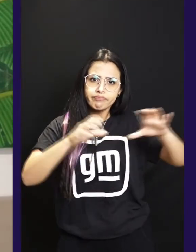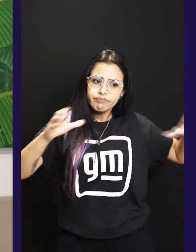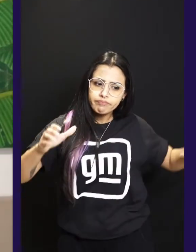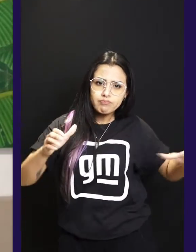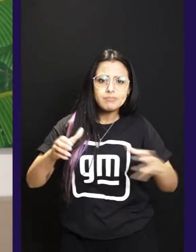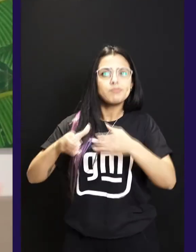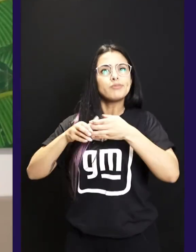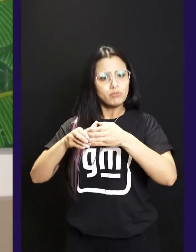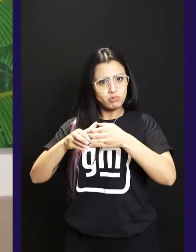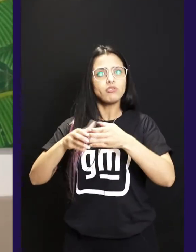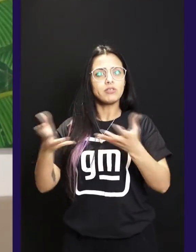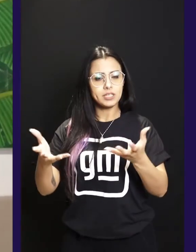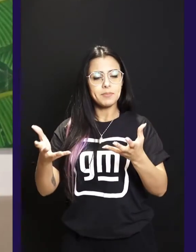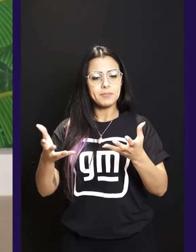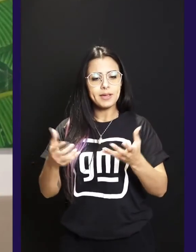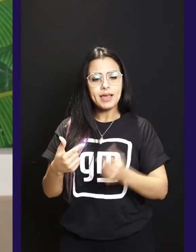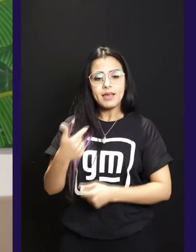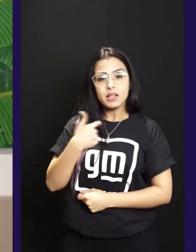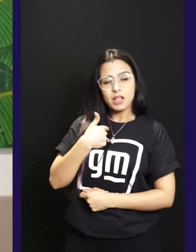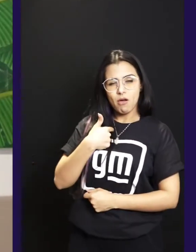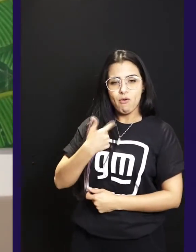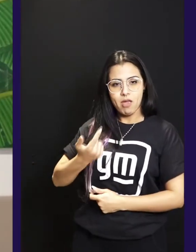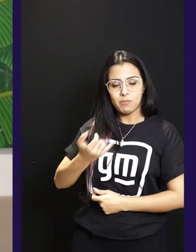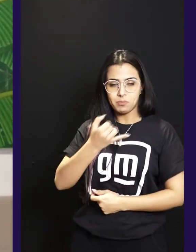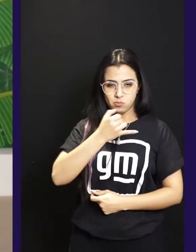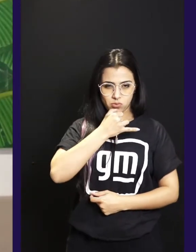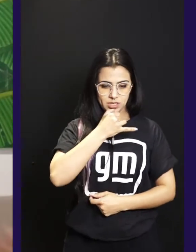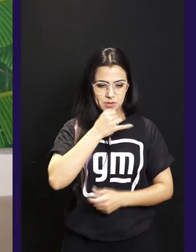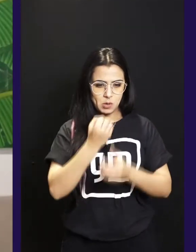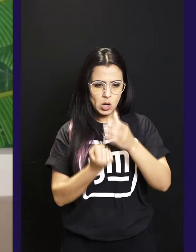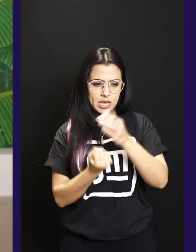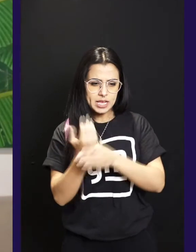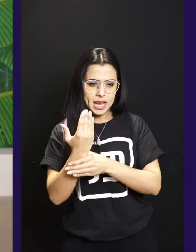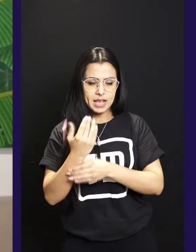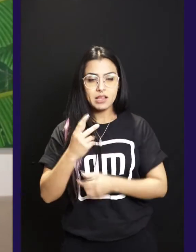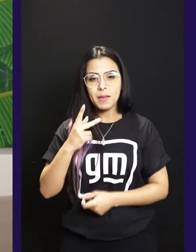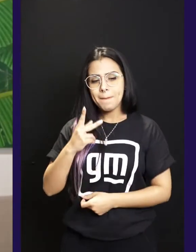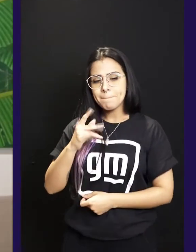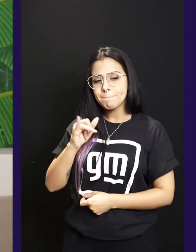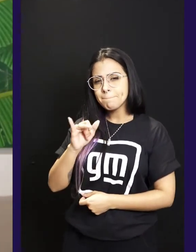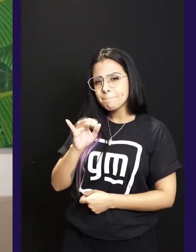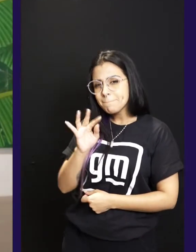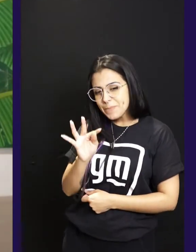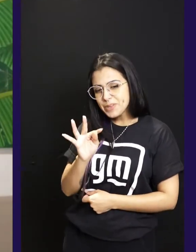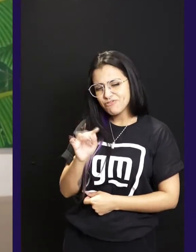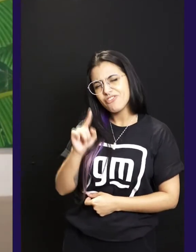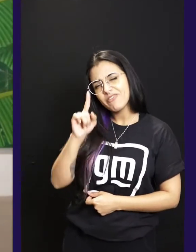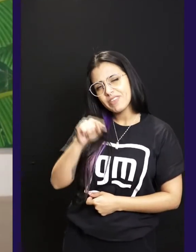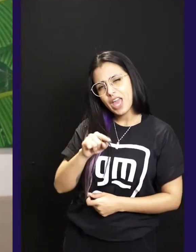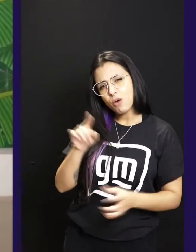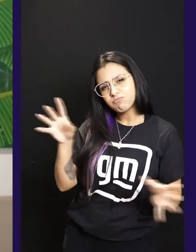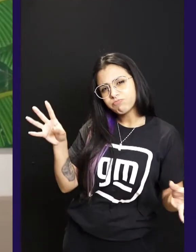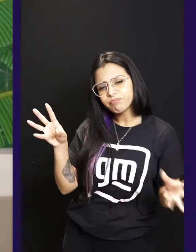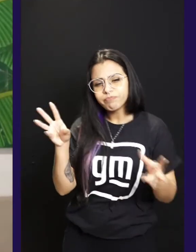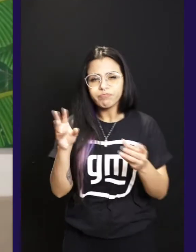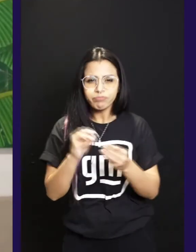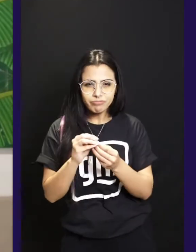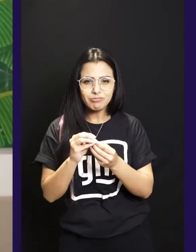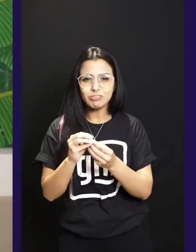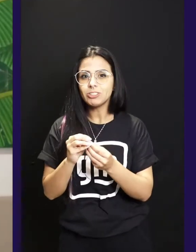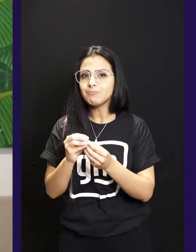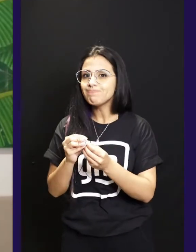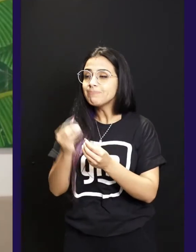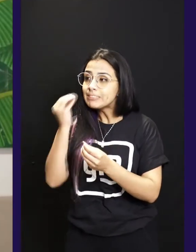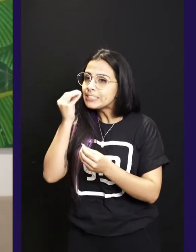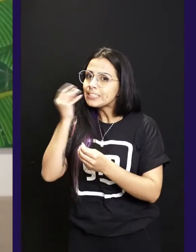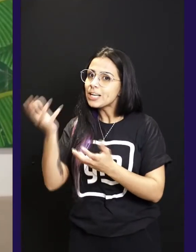o pitch, para quem não sabe, né? Esse conjunto de argumentos para convencer essas empresas de que elas deveriam investir em